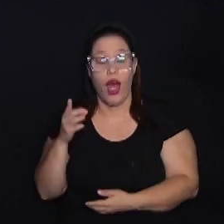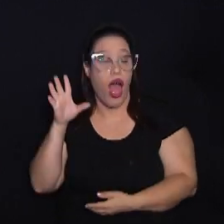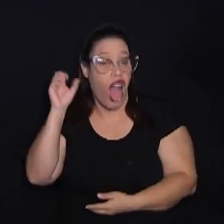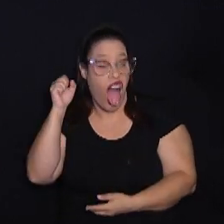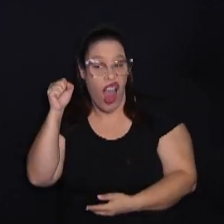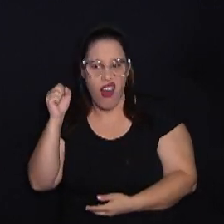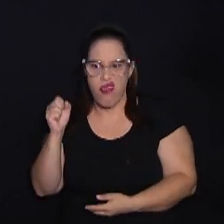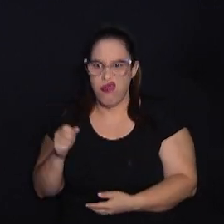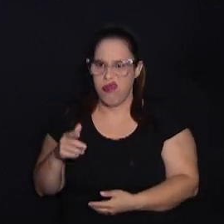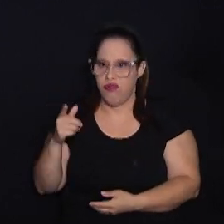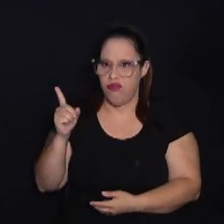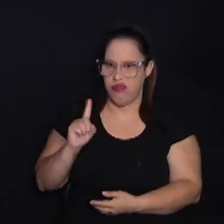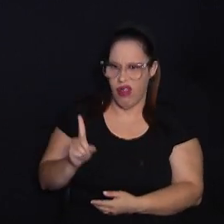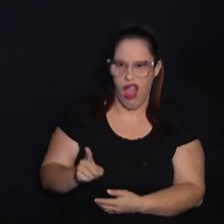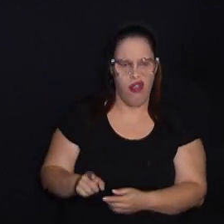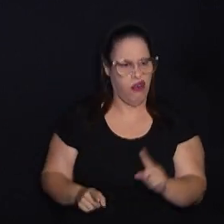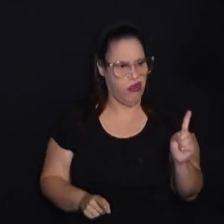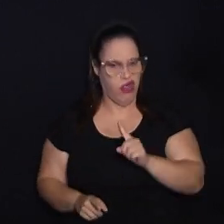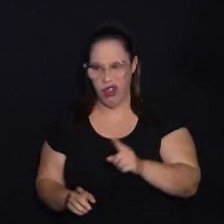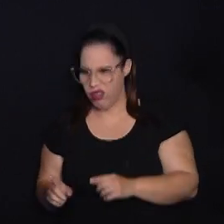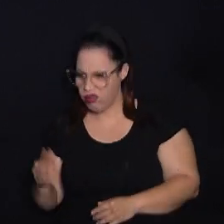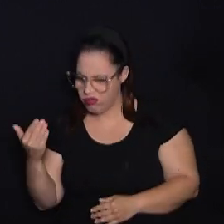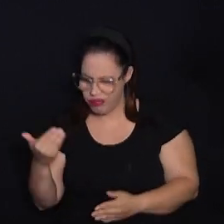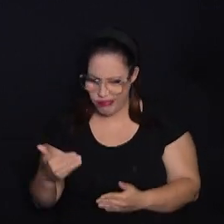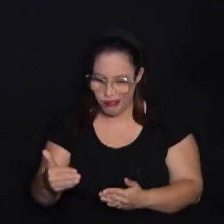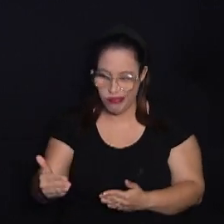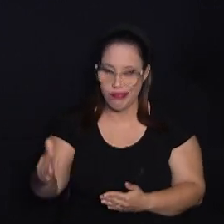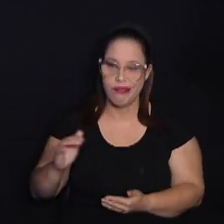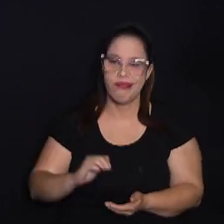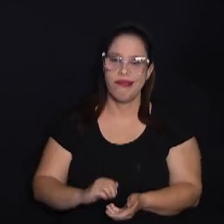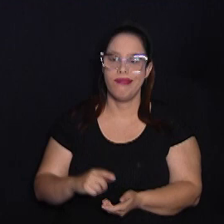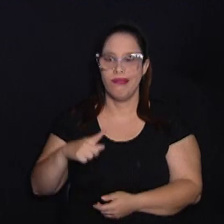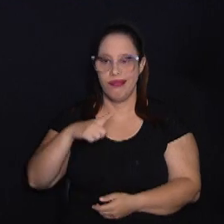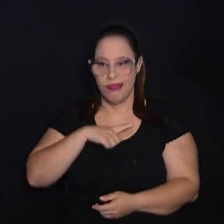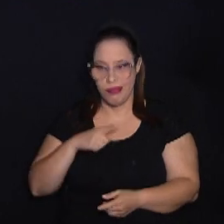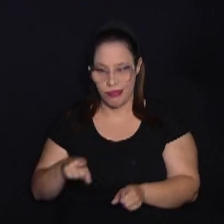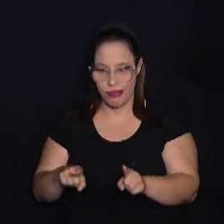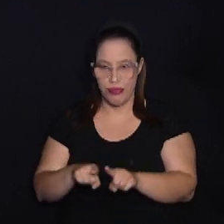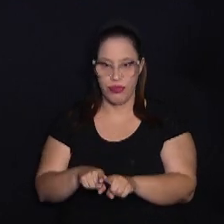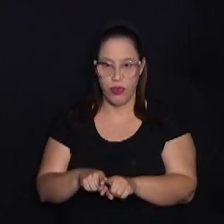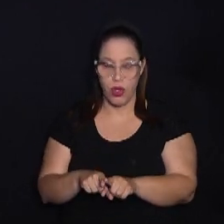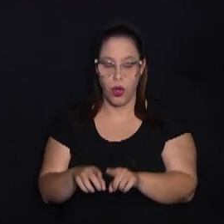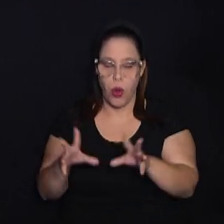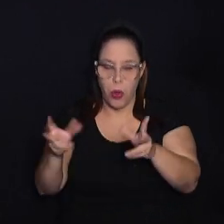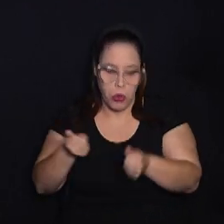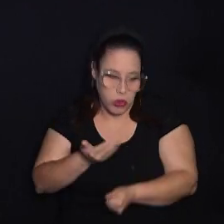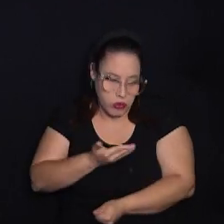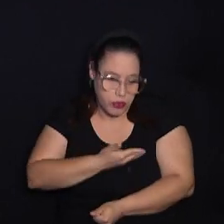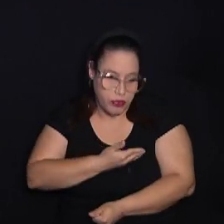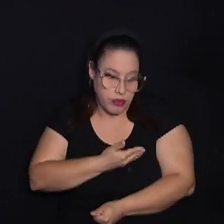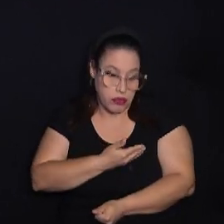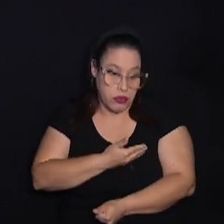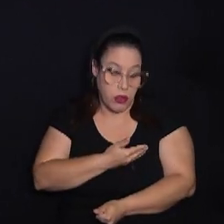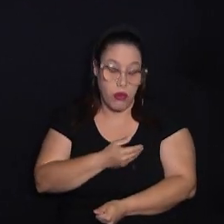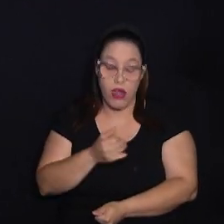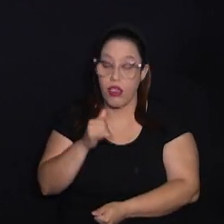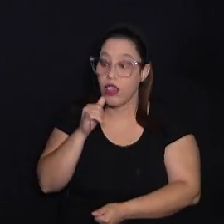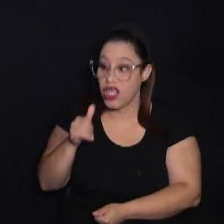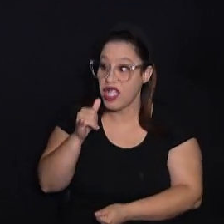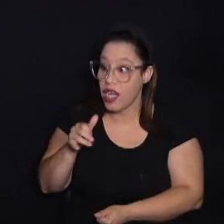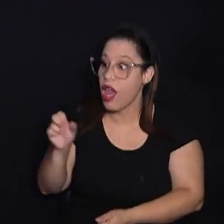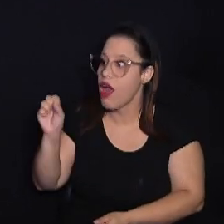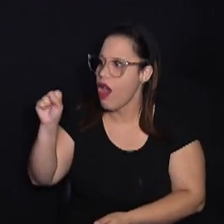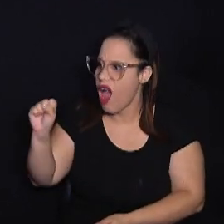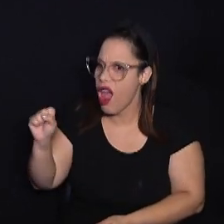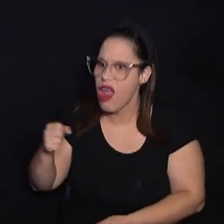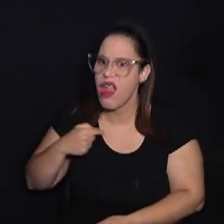nãos no meio do caminho, mas que tive também muitos amigos que me disseram sim, eu posso te